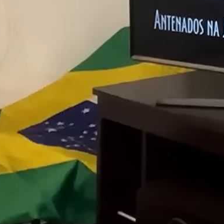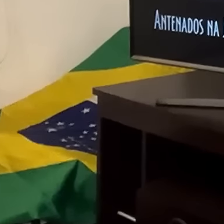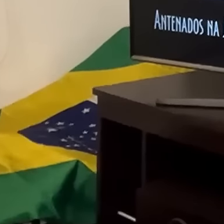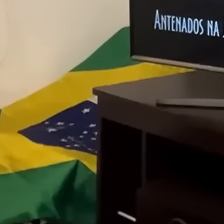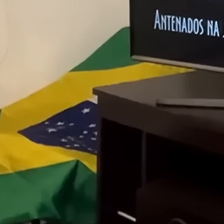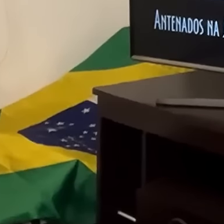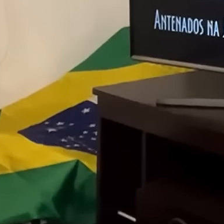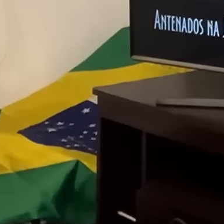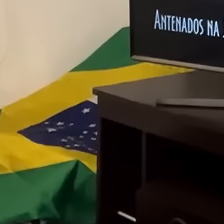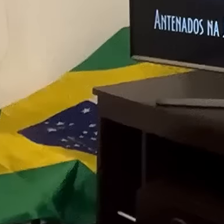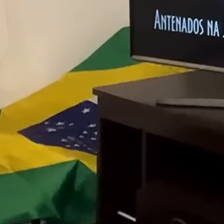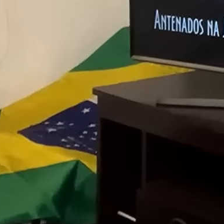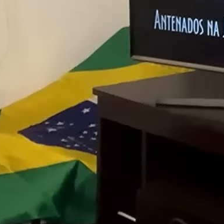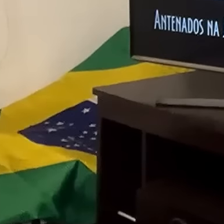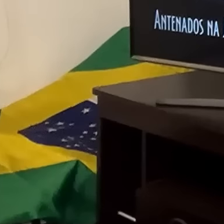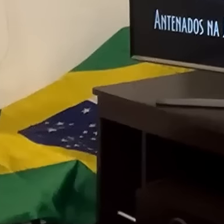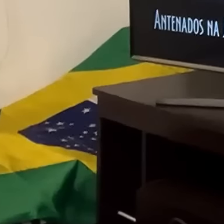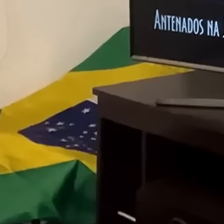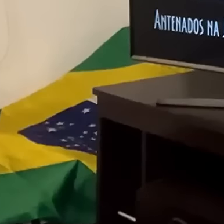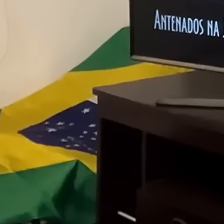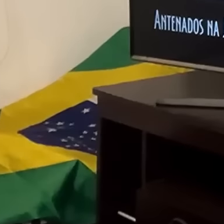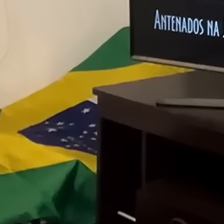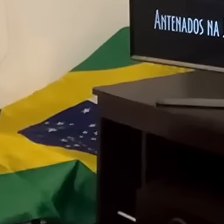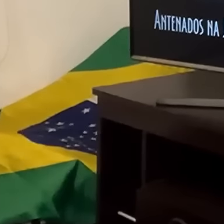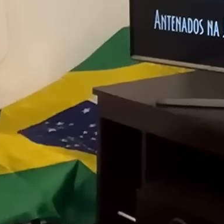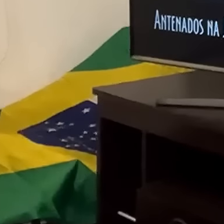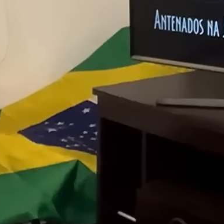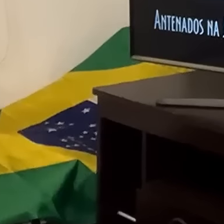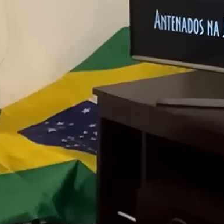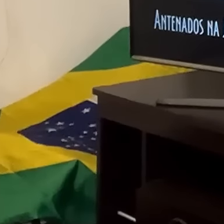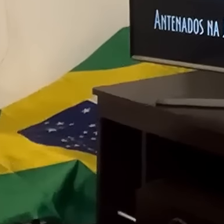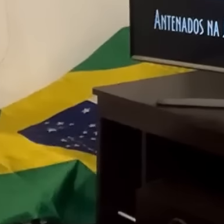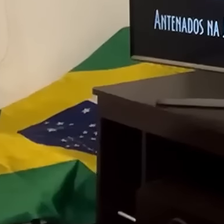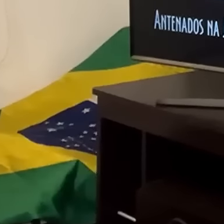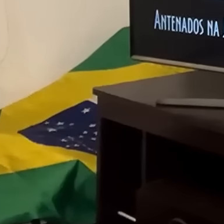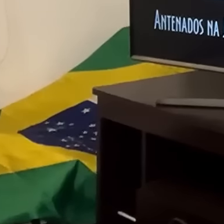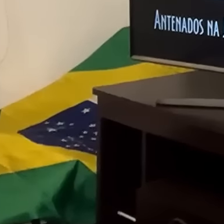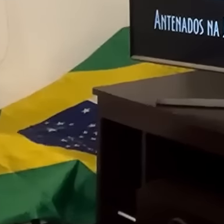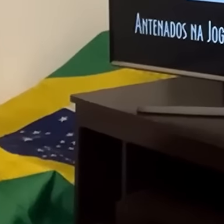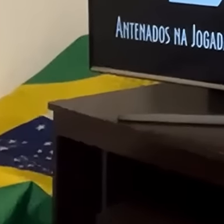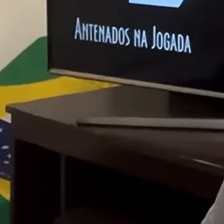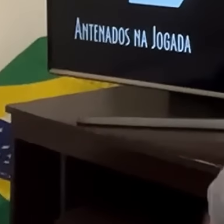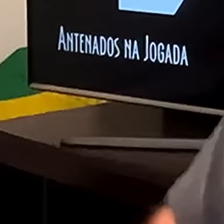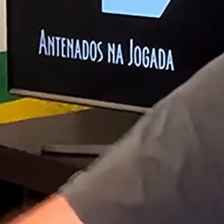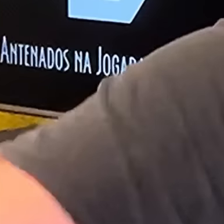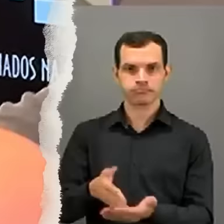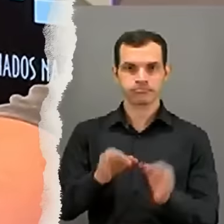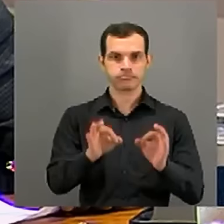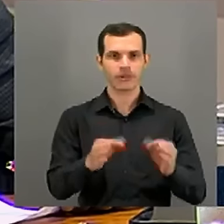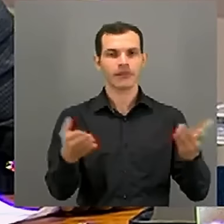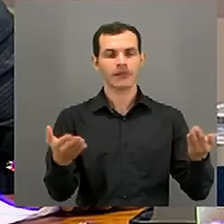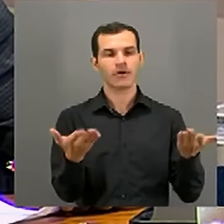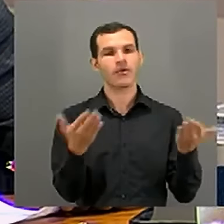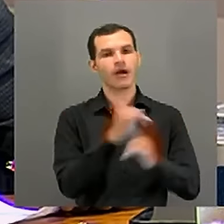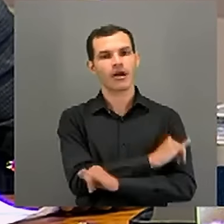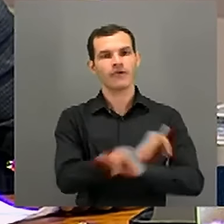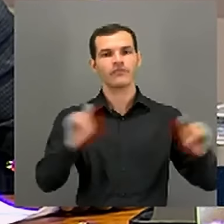Brasil, o país da impunidade. Torcemos sem parar. Tem que torcer mesmo. Declaro aberta